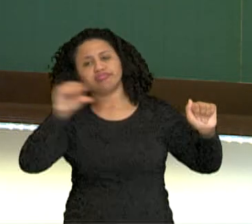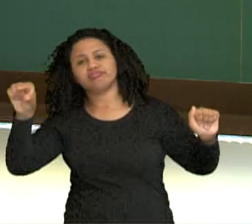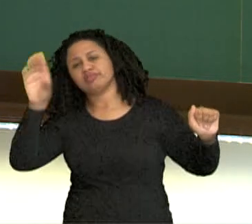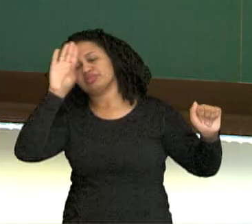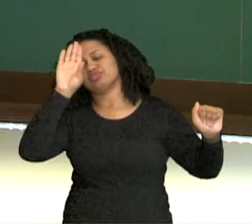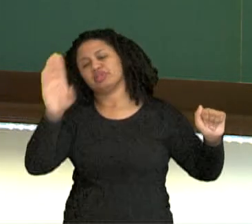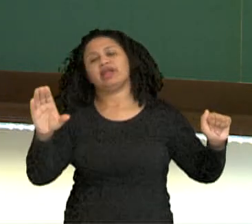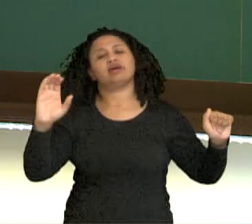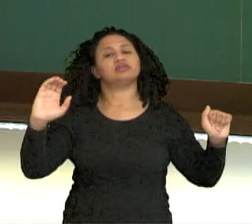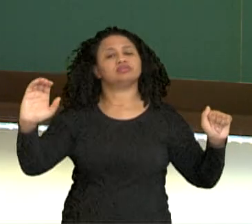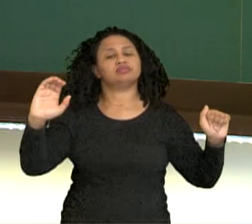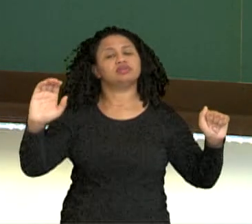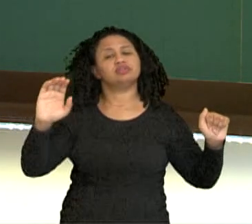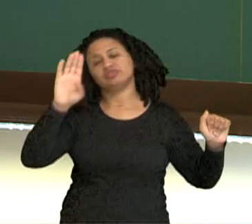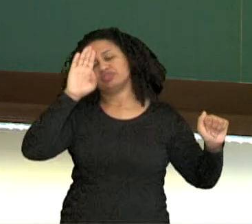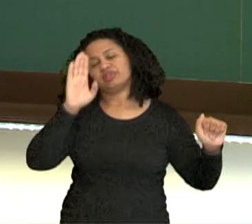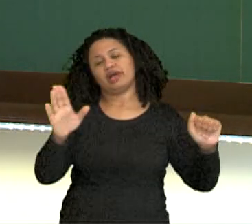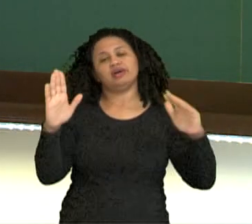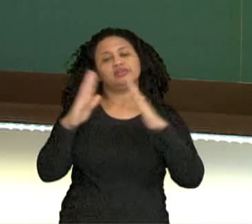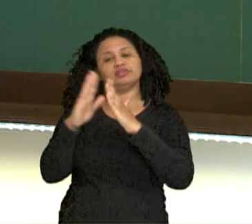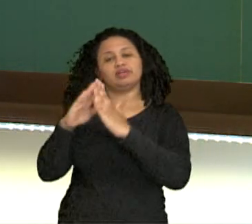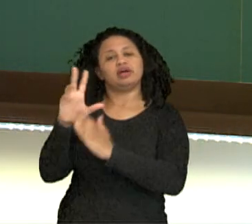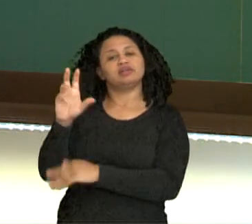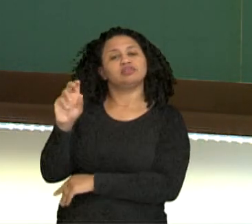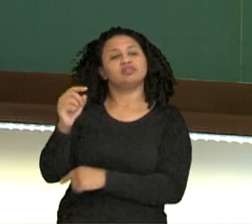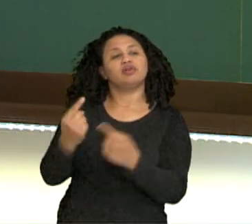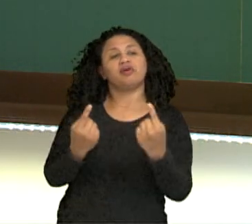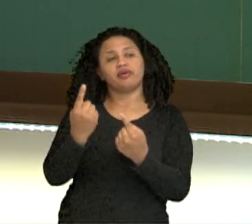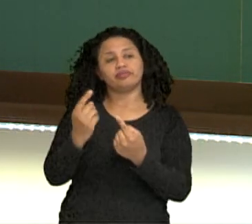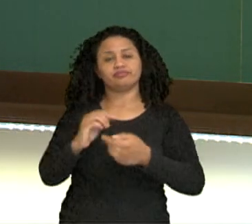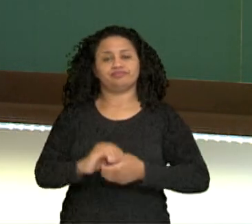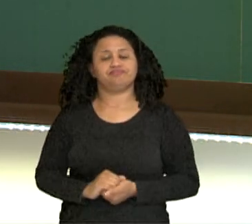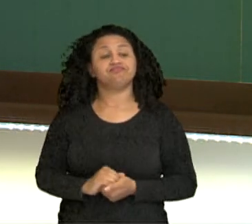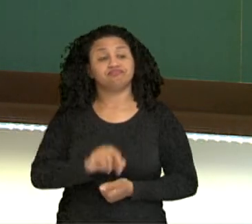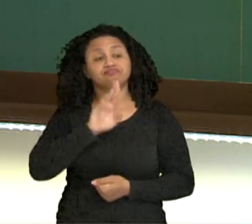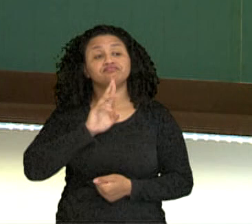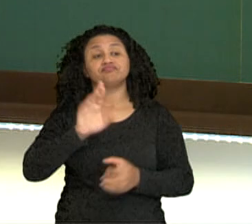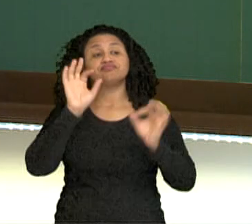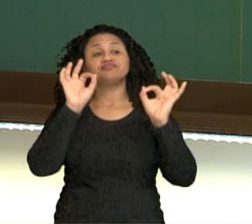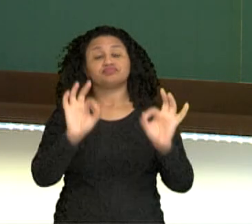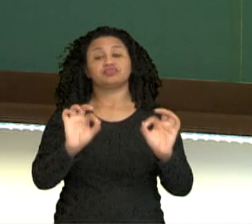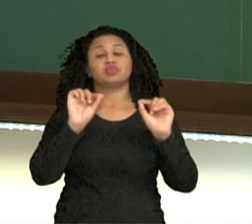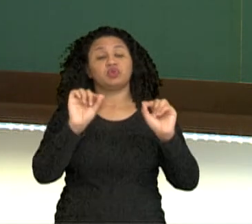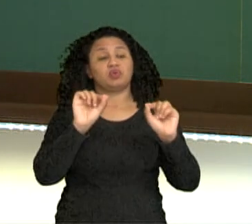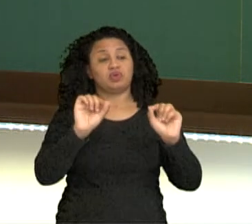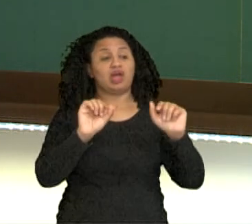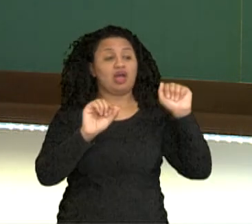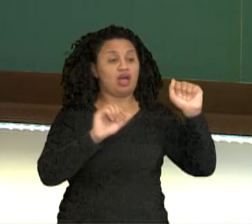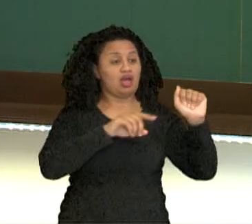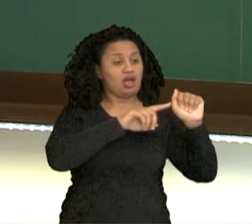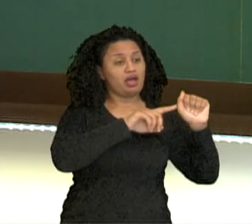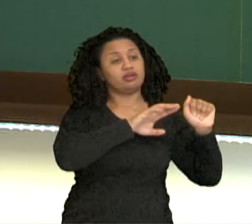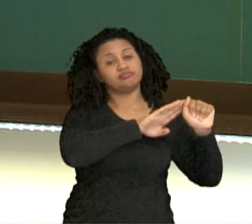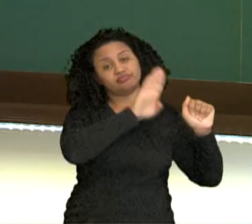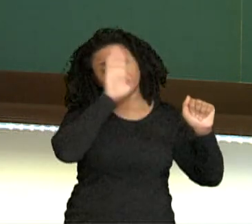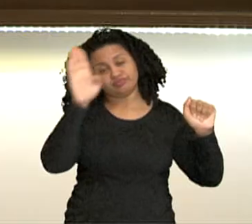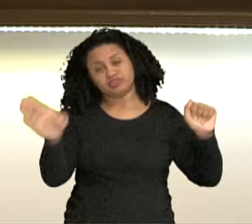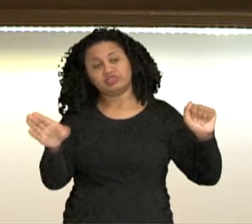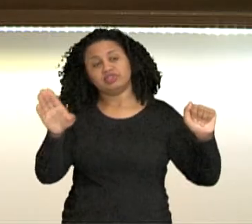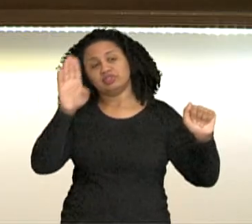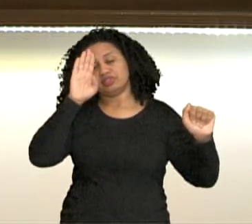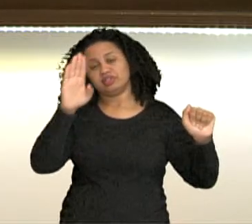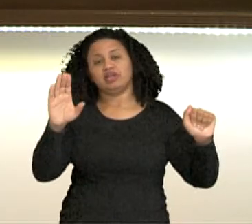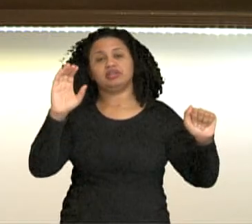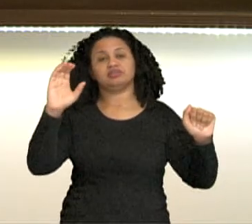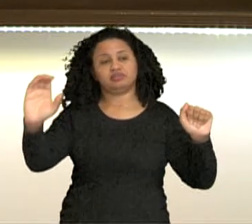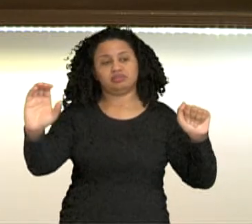de A até a casa da avó dele. A resposta correta é ser indo de A até C